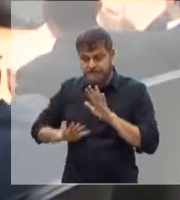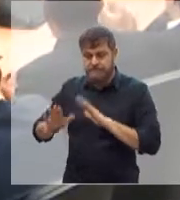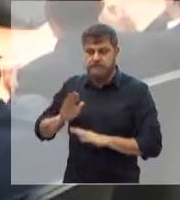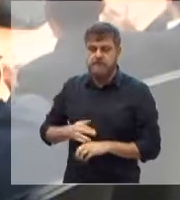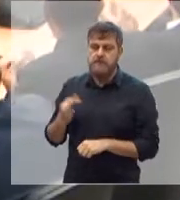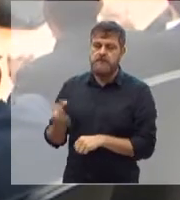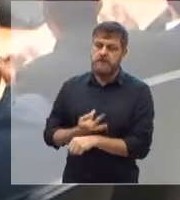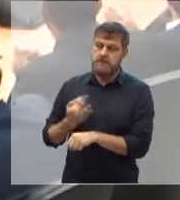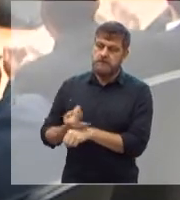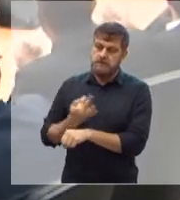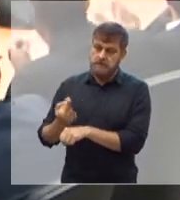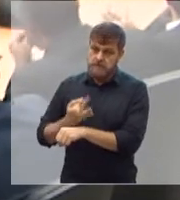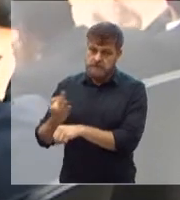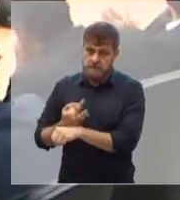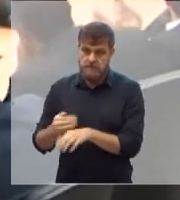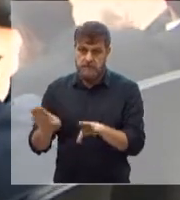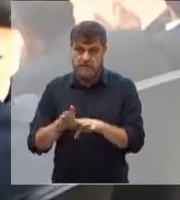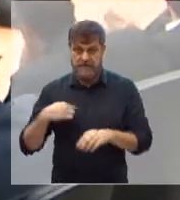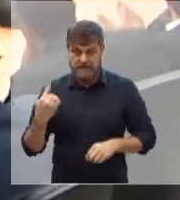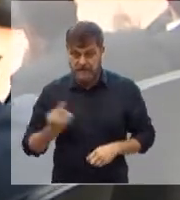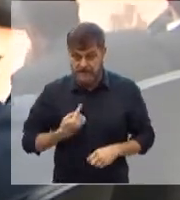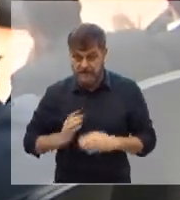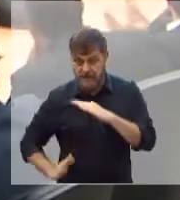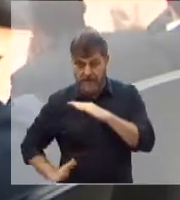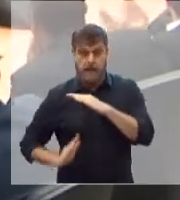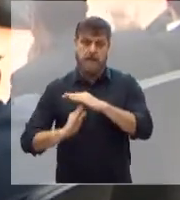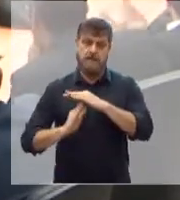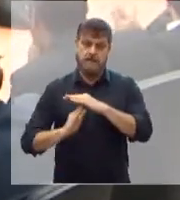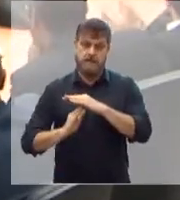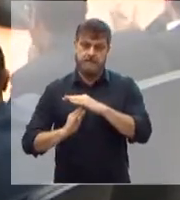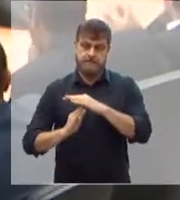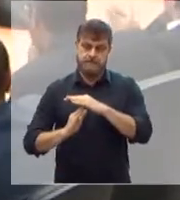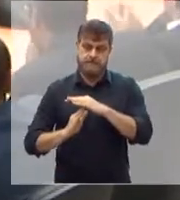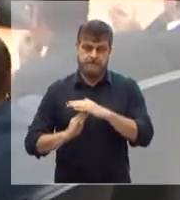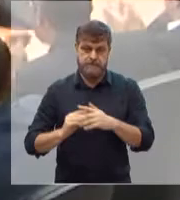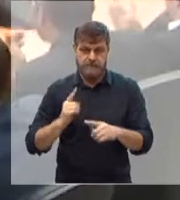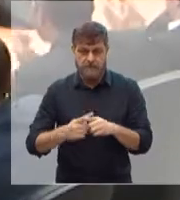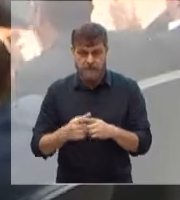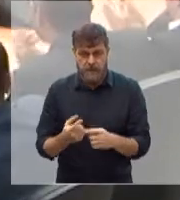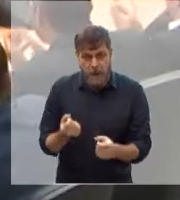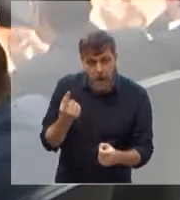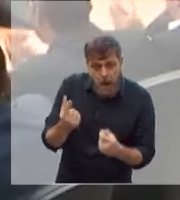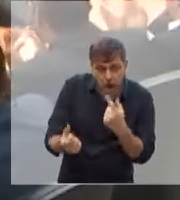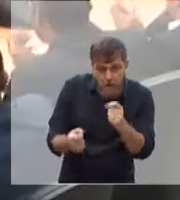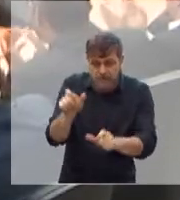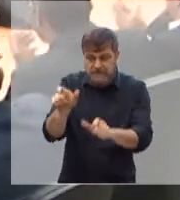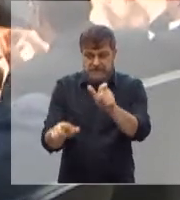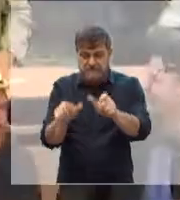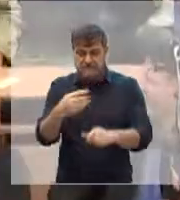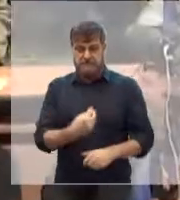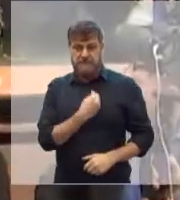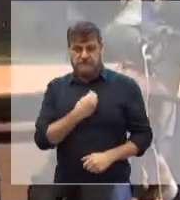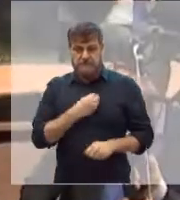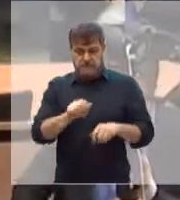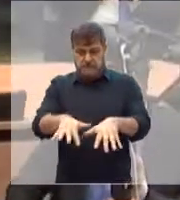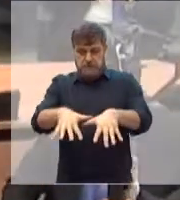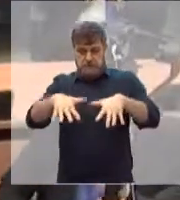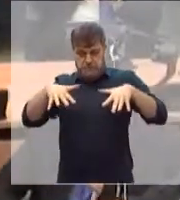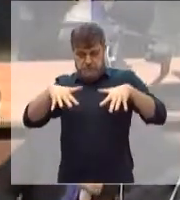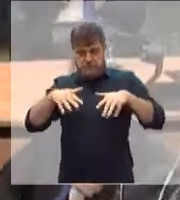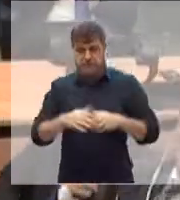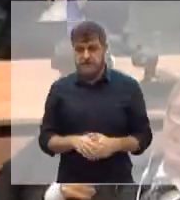extremismos nós temos que tolerá-lo, mas nós temos que estar assim dando limites para eles. E algumas pessoas